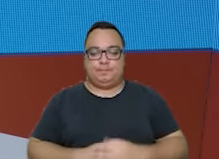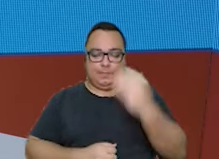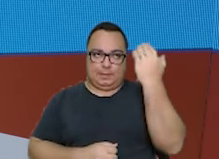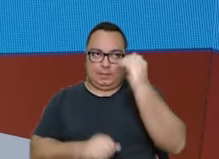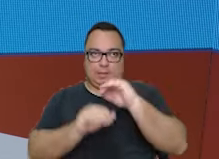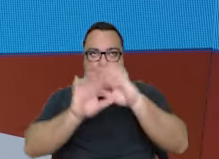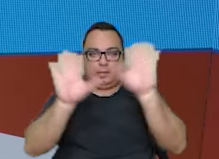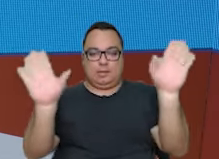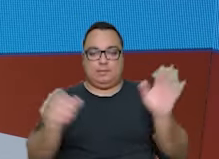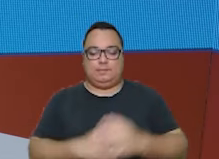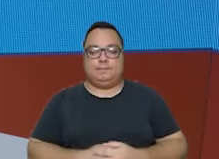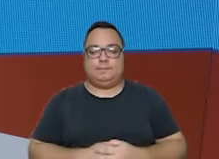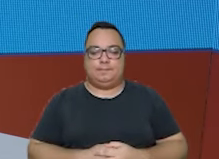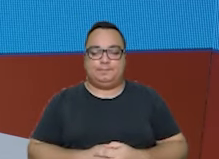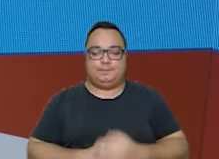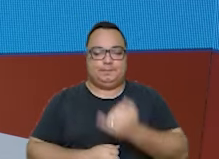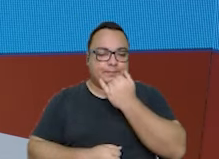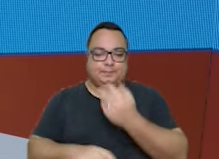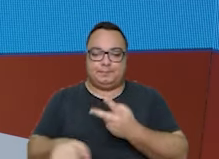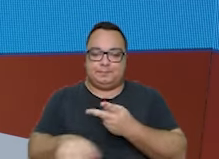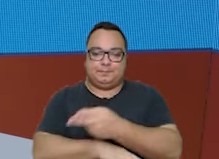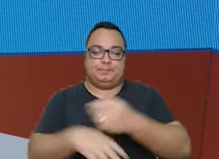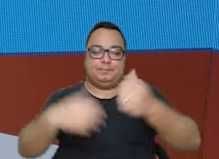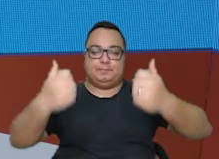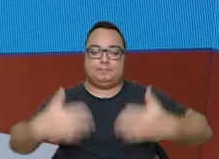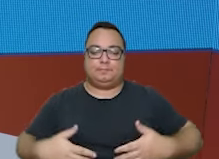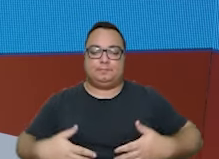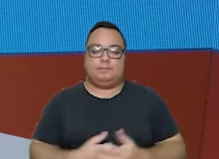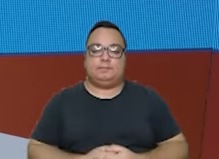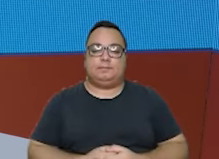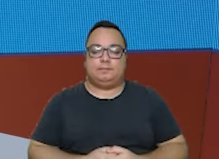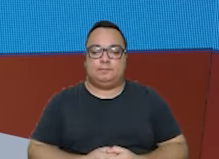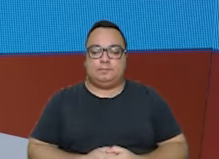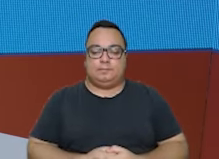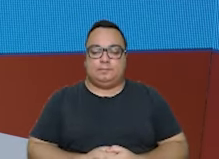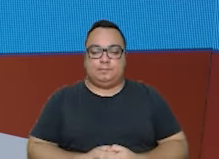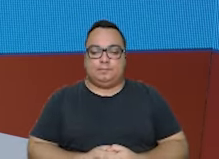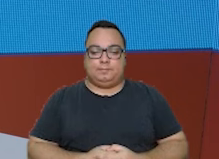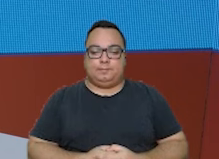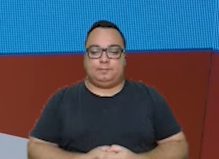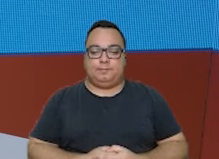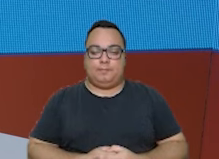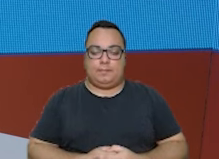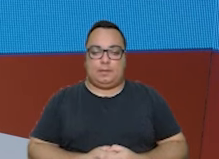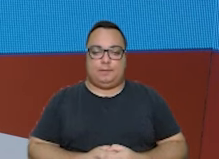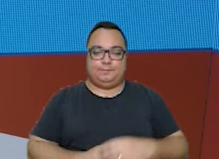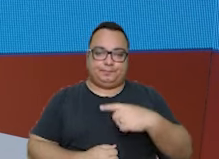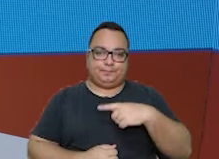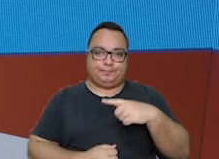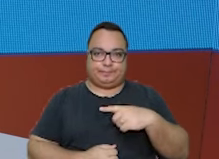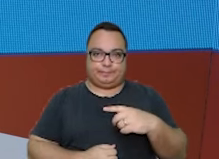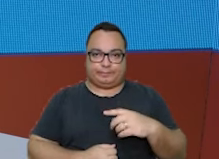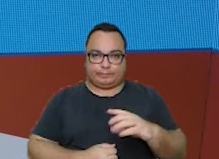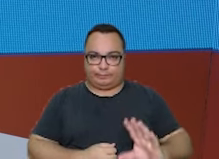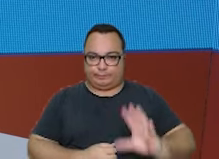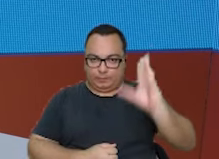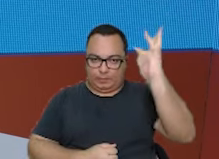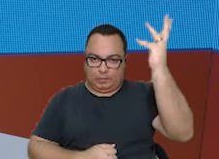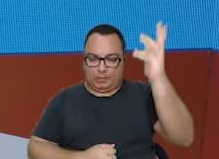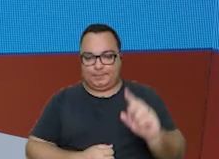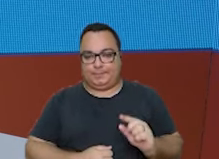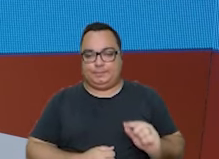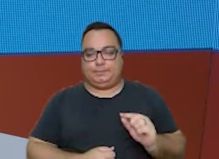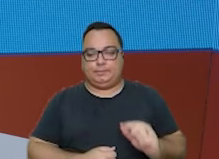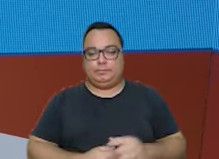né desculpa de interromper falo mas eh eh eu acho tem um um uma situação muito muito peculiar